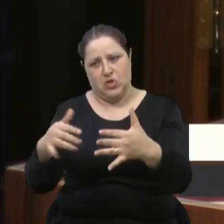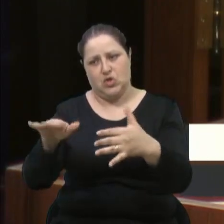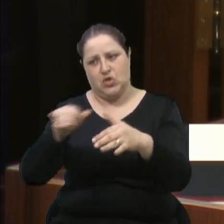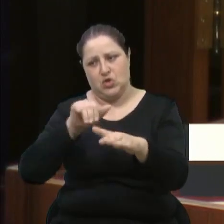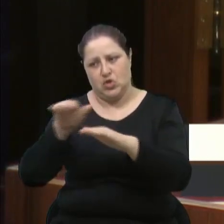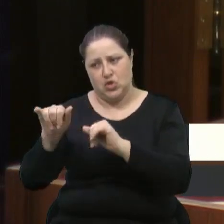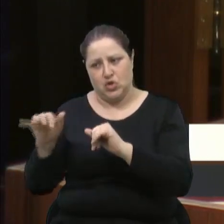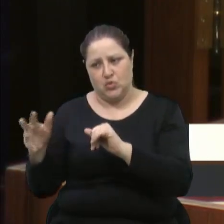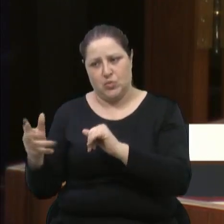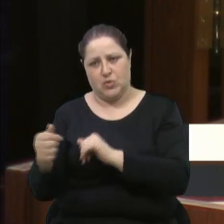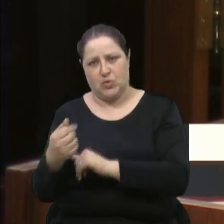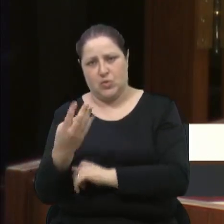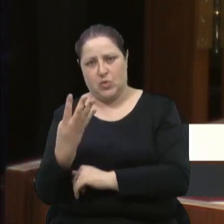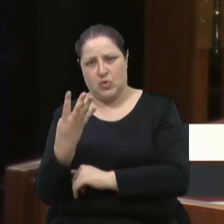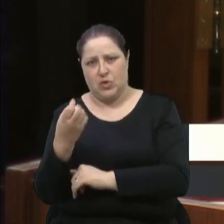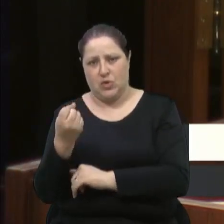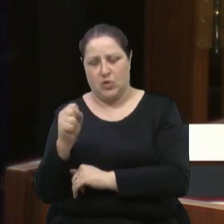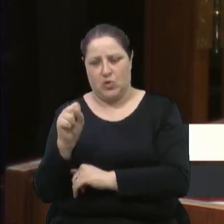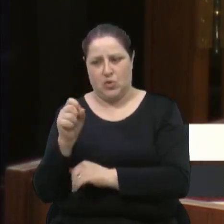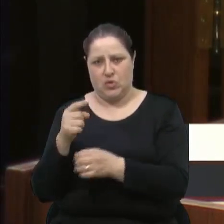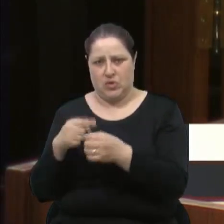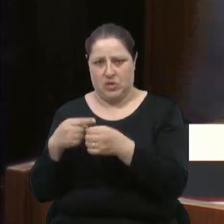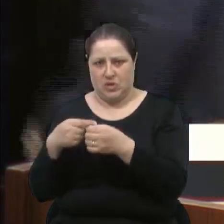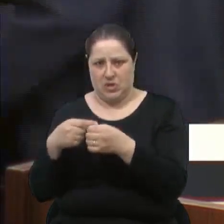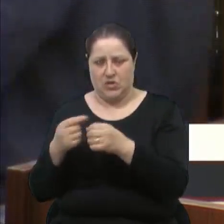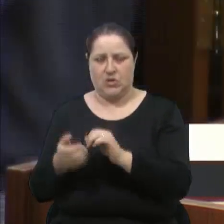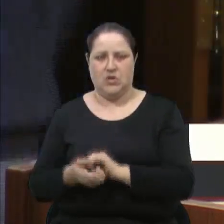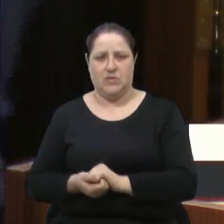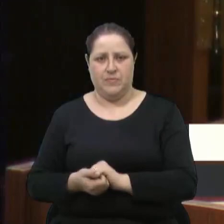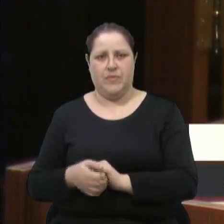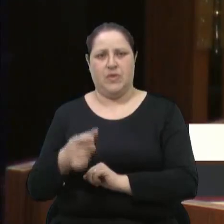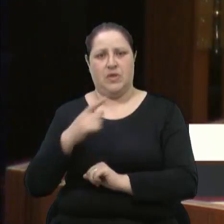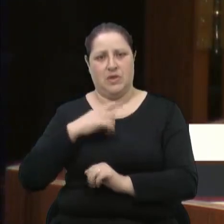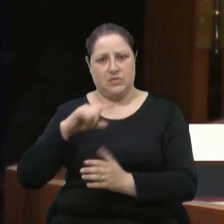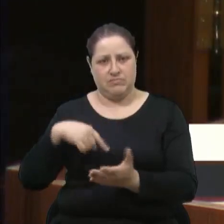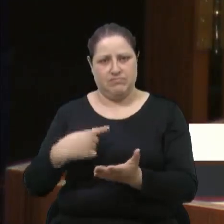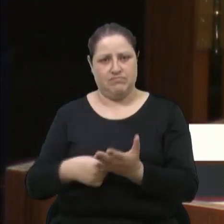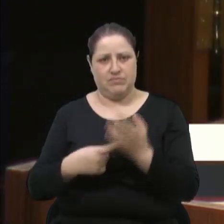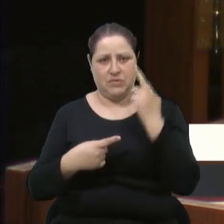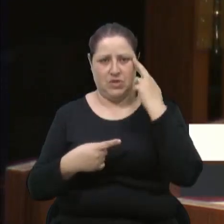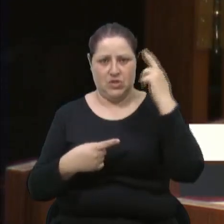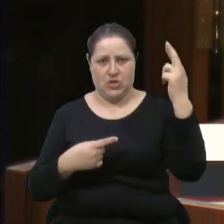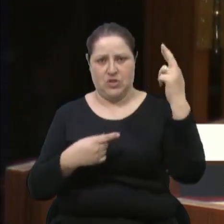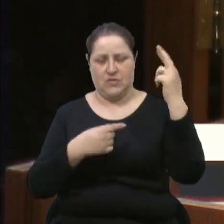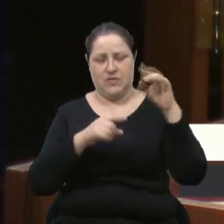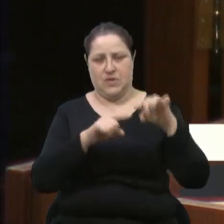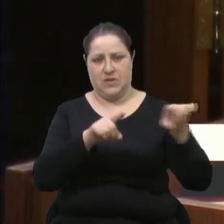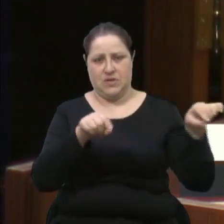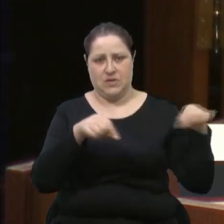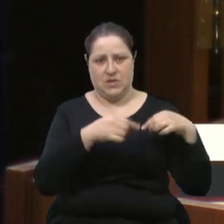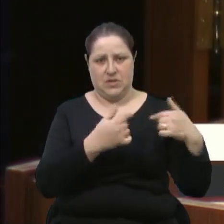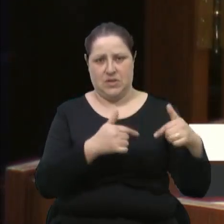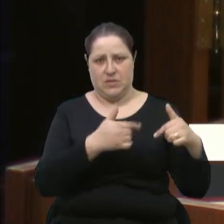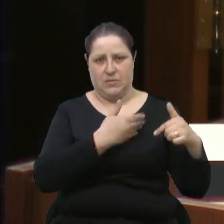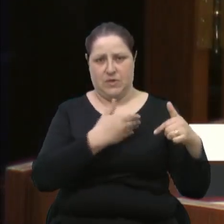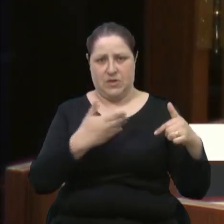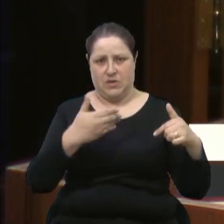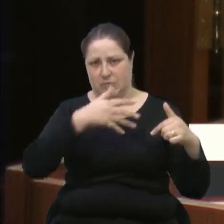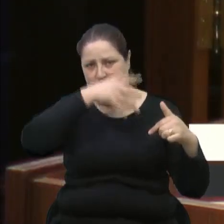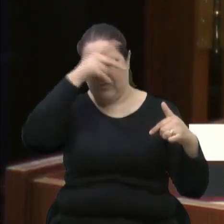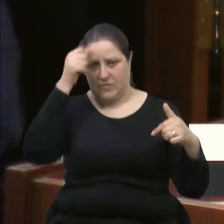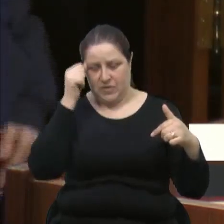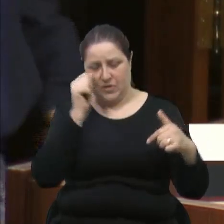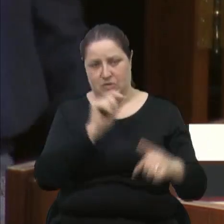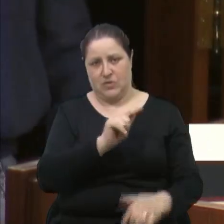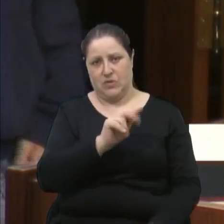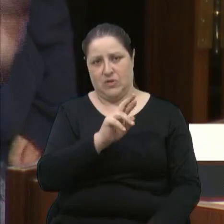buscando, e tenho a confirmação da chefe de gabinete, a Grégora, do prefeito municipal, da secretária de